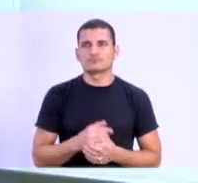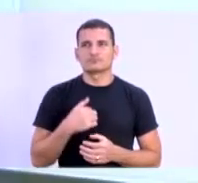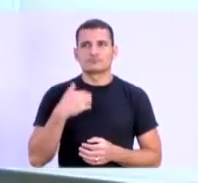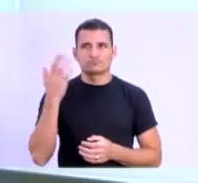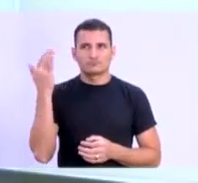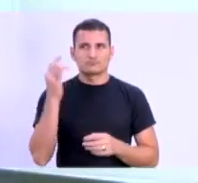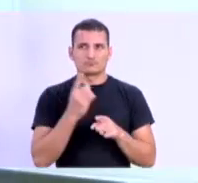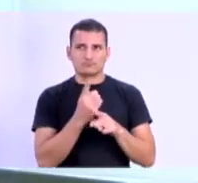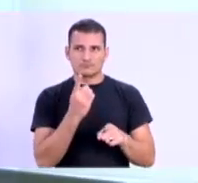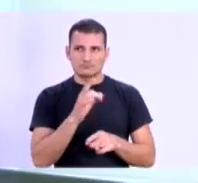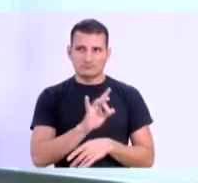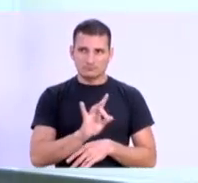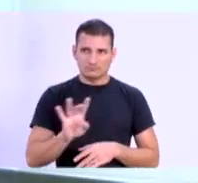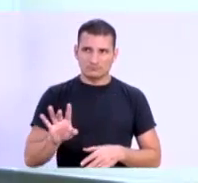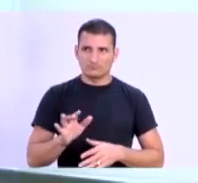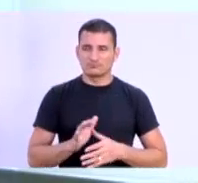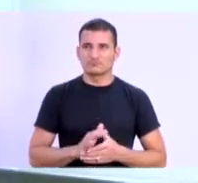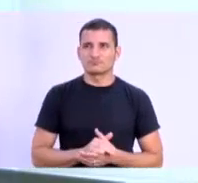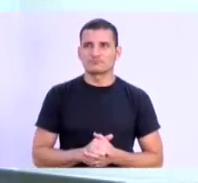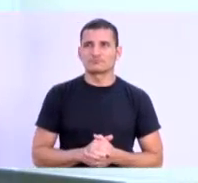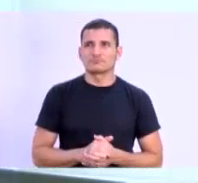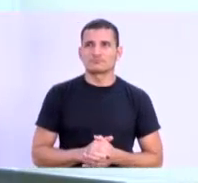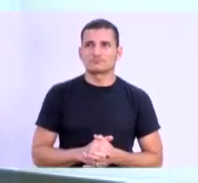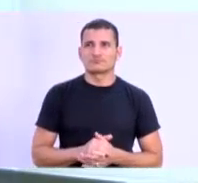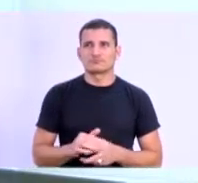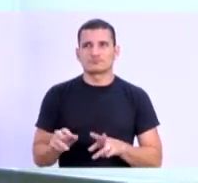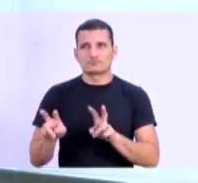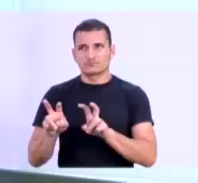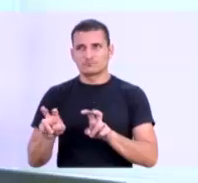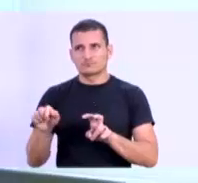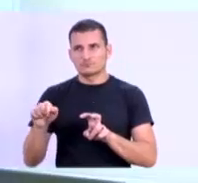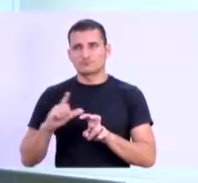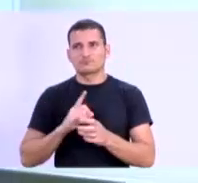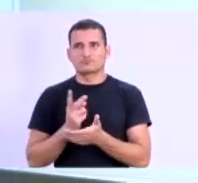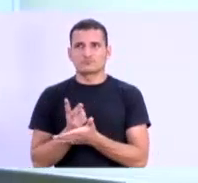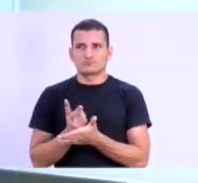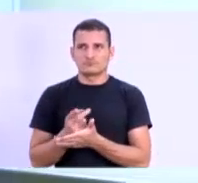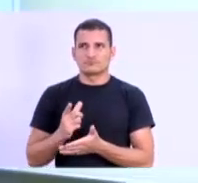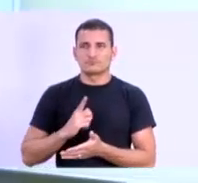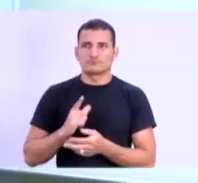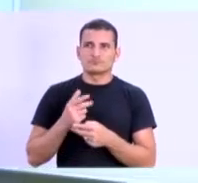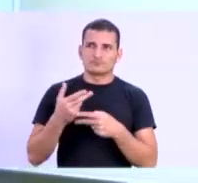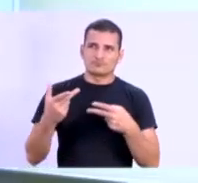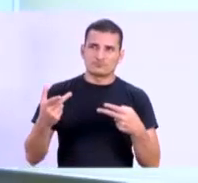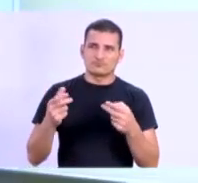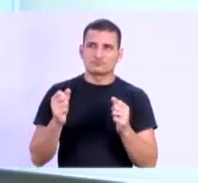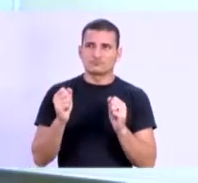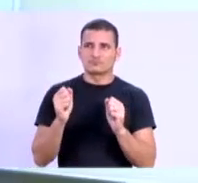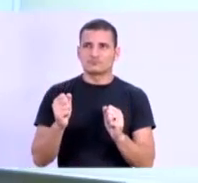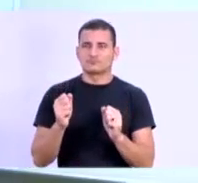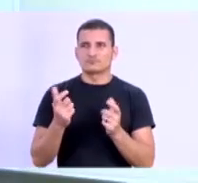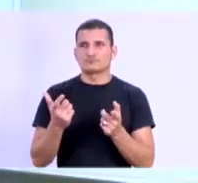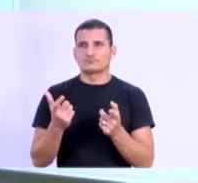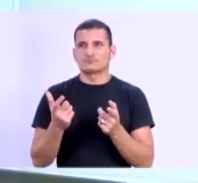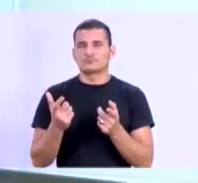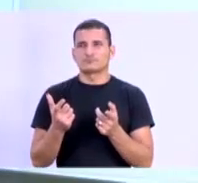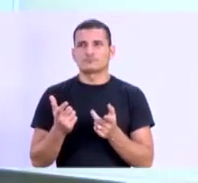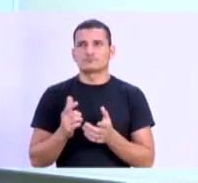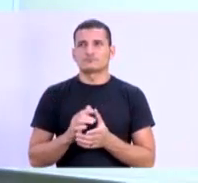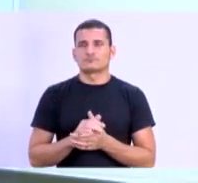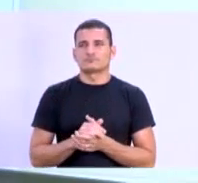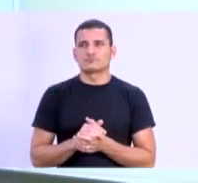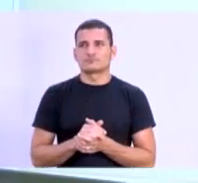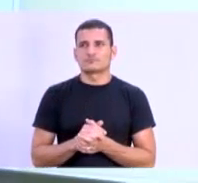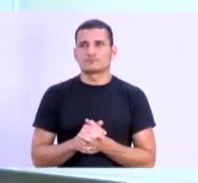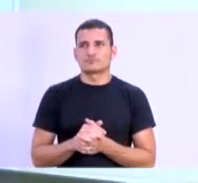identificar cada uma delas. No computador a gente tem a mesma coisa. A gente tem objetos que podem ser exatamente a mesma coisa,